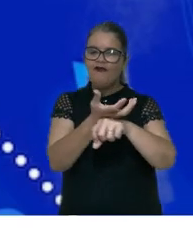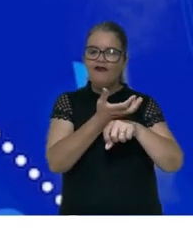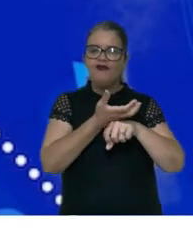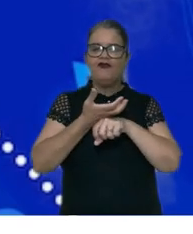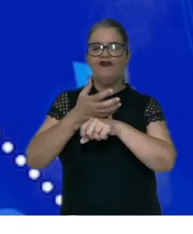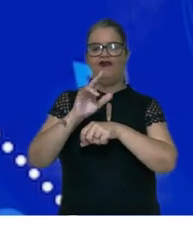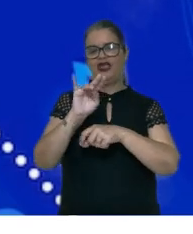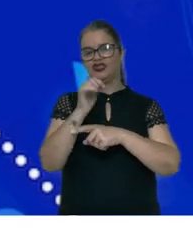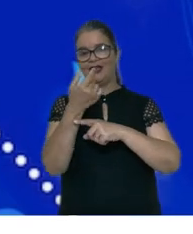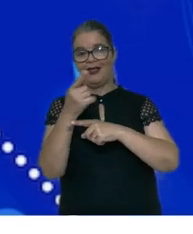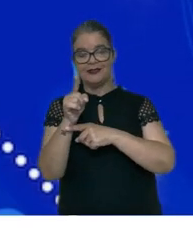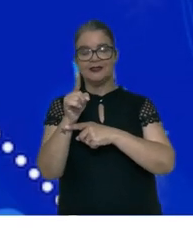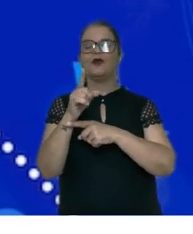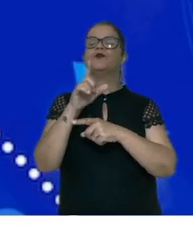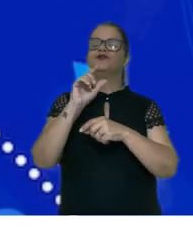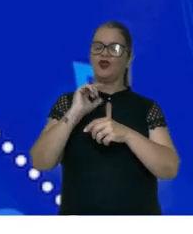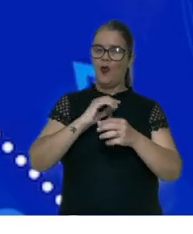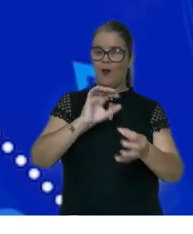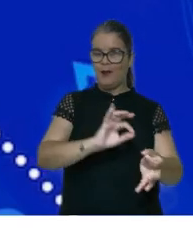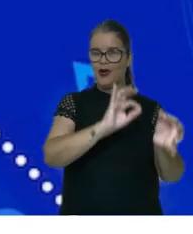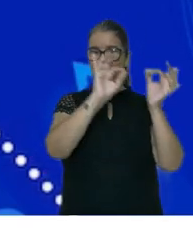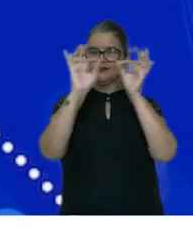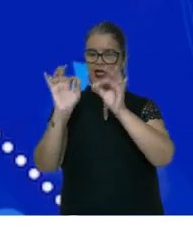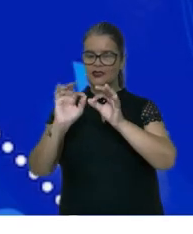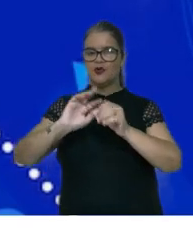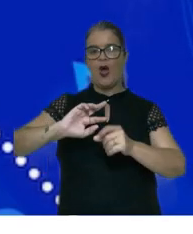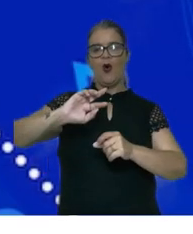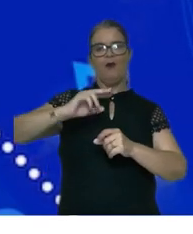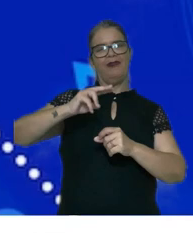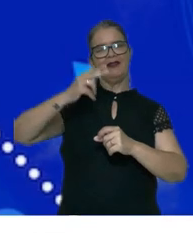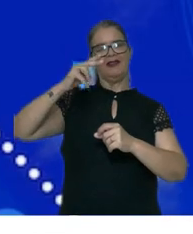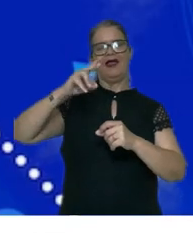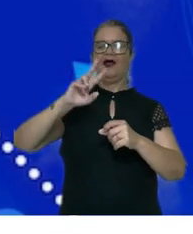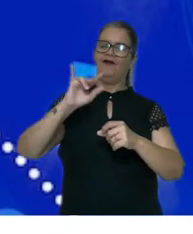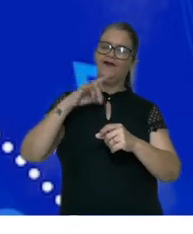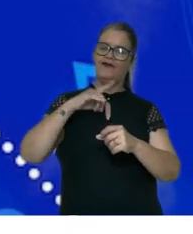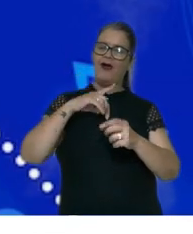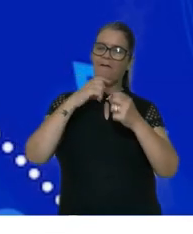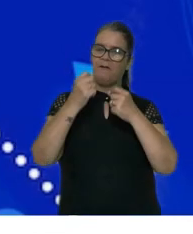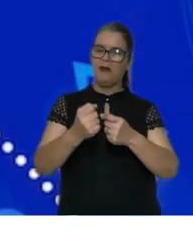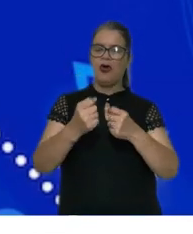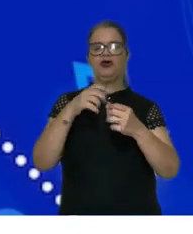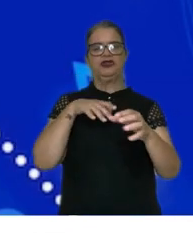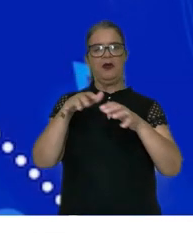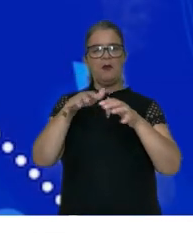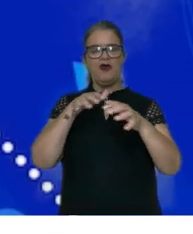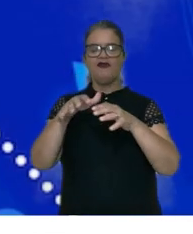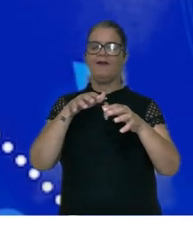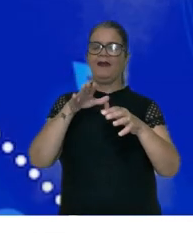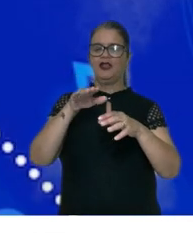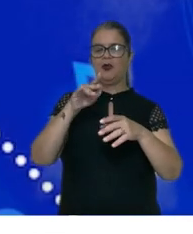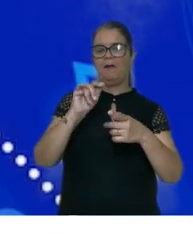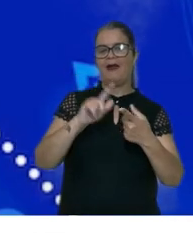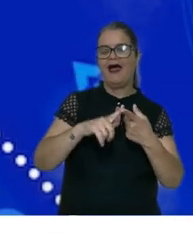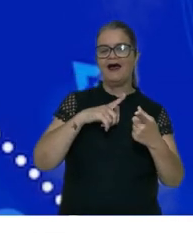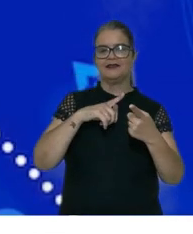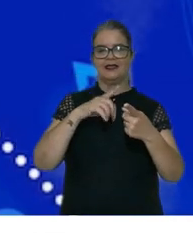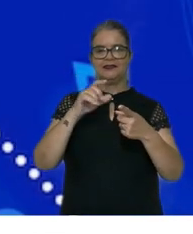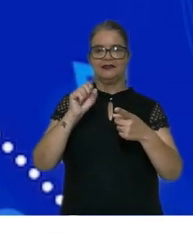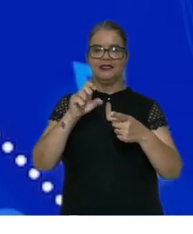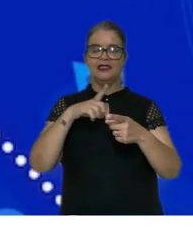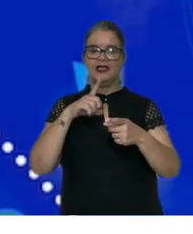processos erosivos vão aumentar e isso pode gerar deslizamento, movimento de massa. Se tiver um rio na